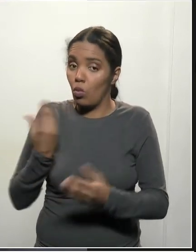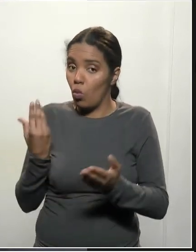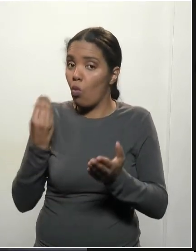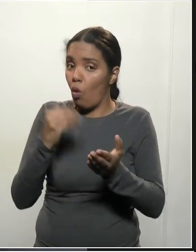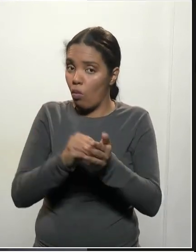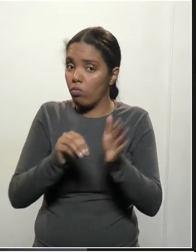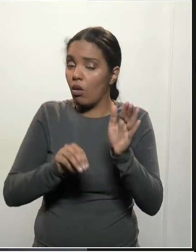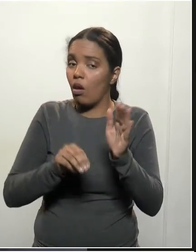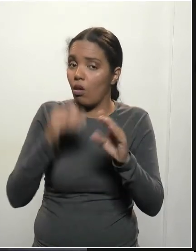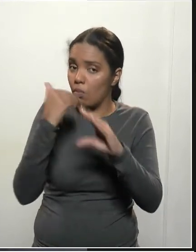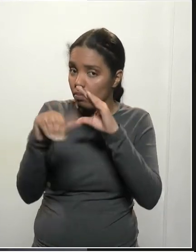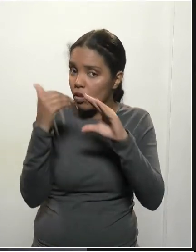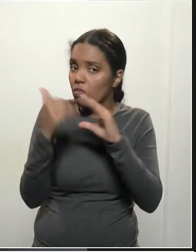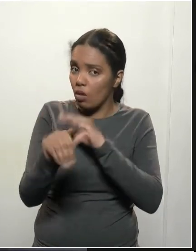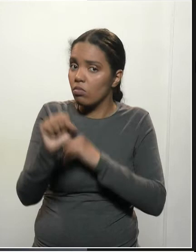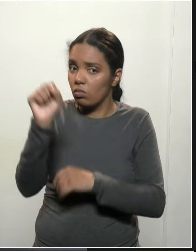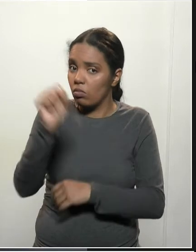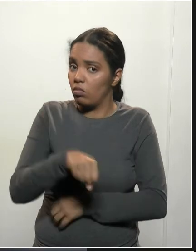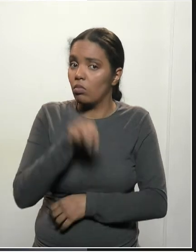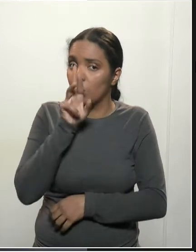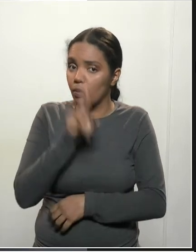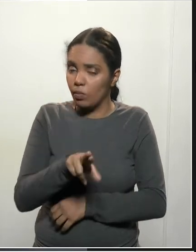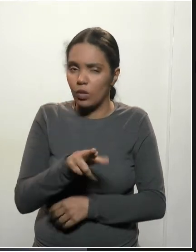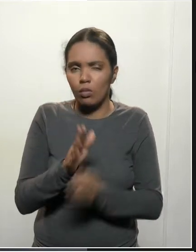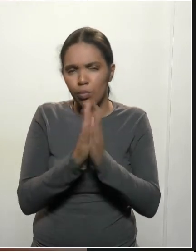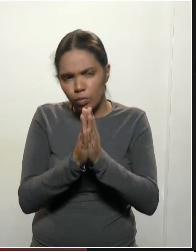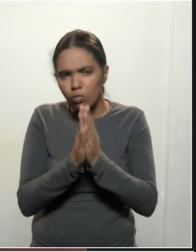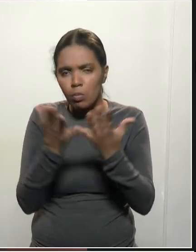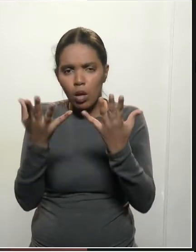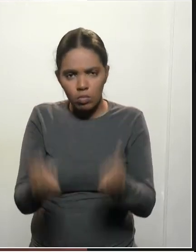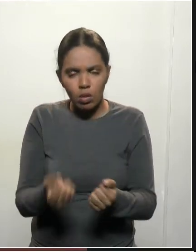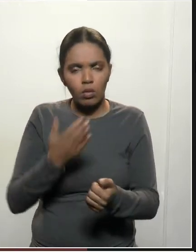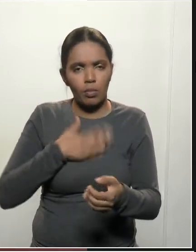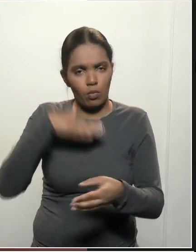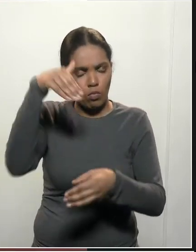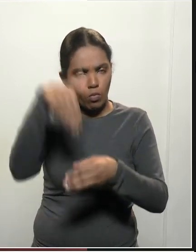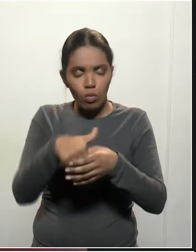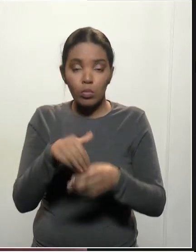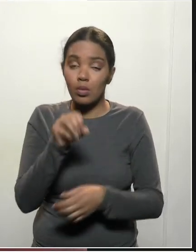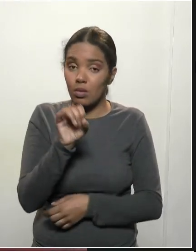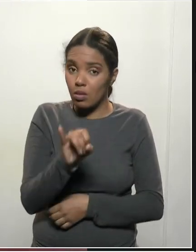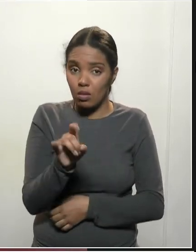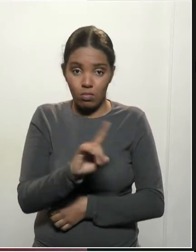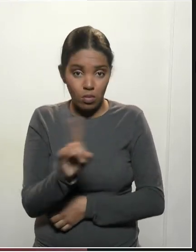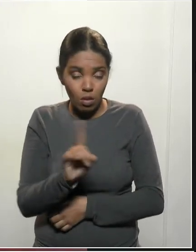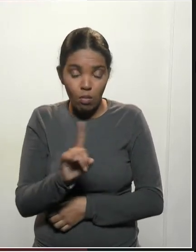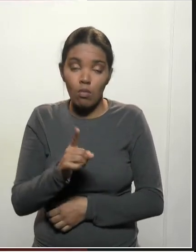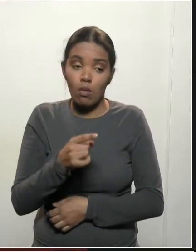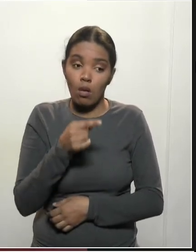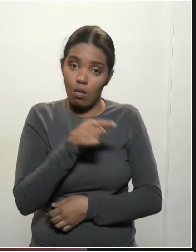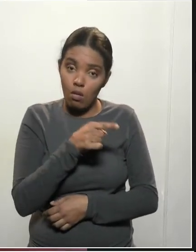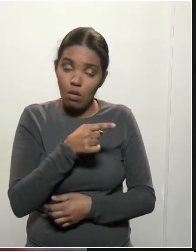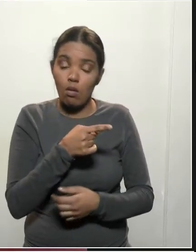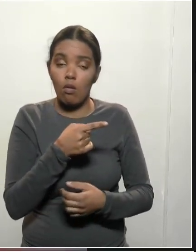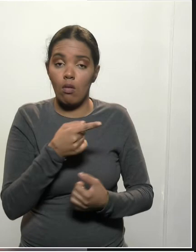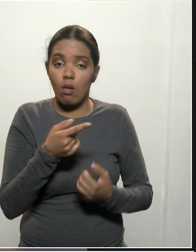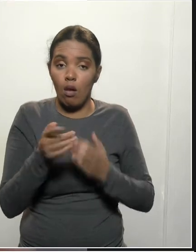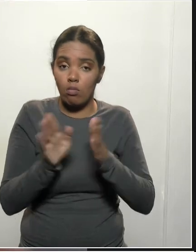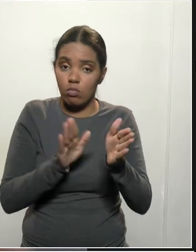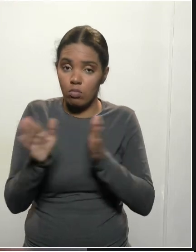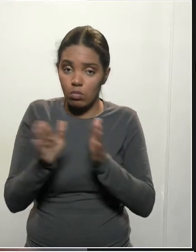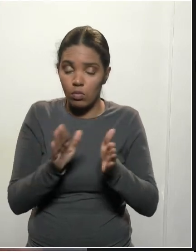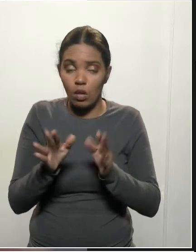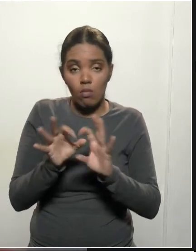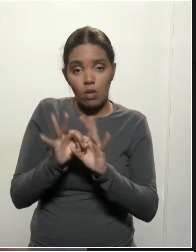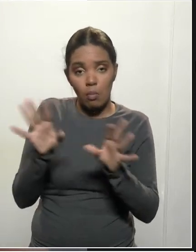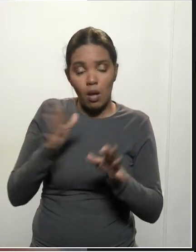sim. Por favor, acate isso aí, ou se não, como a sua assessoria me solicitou, me ative que eu digo